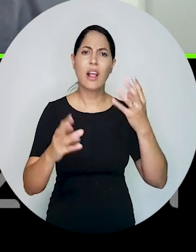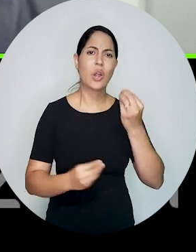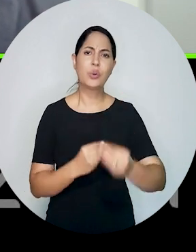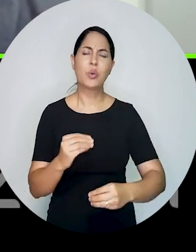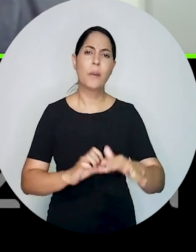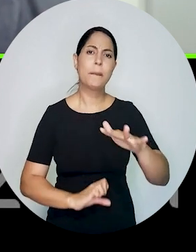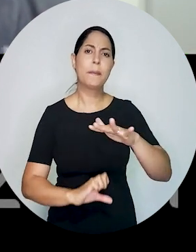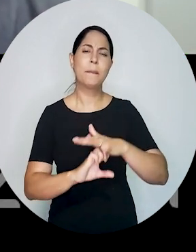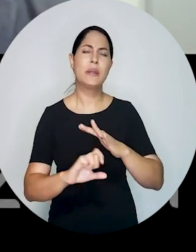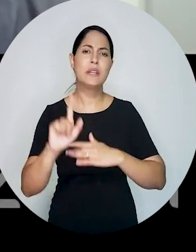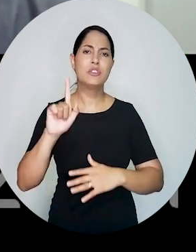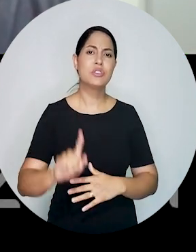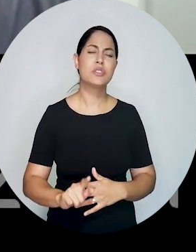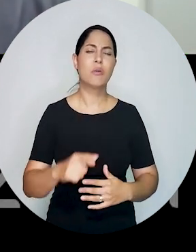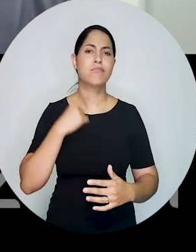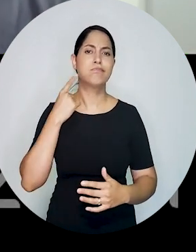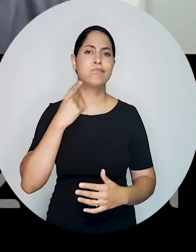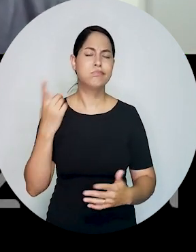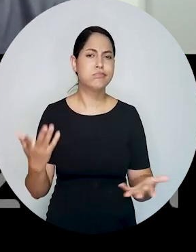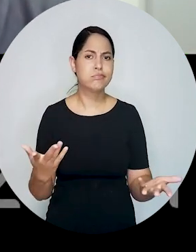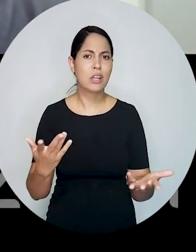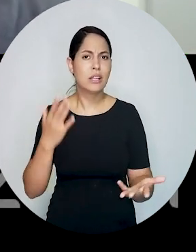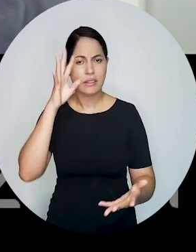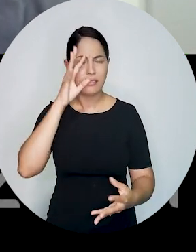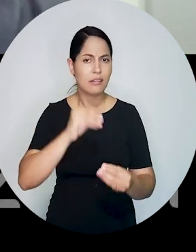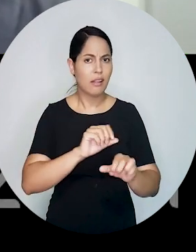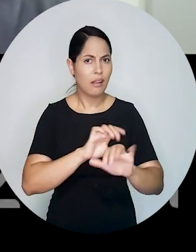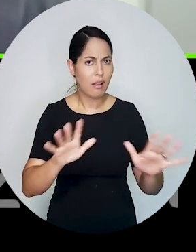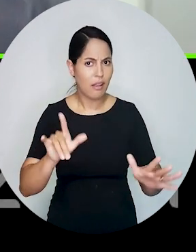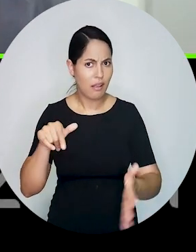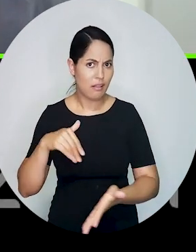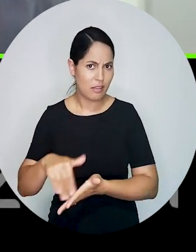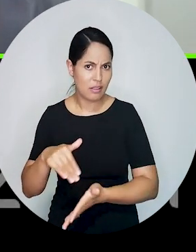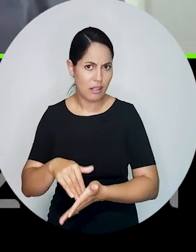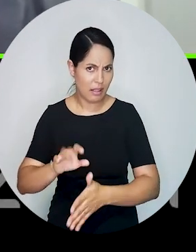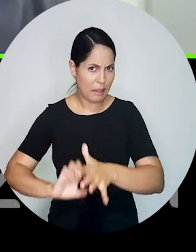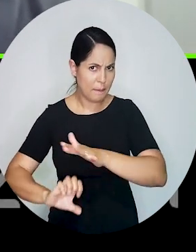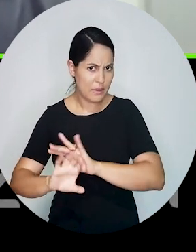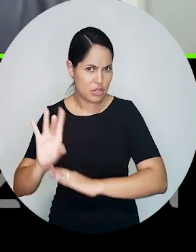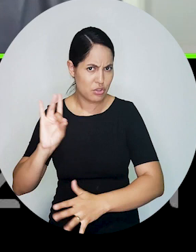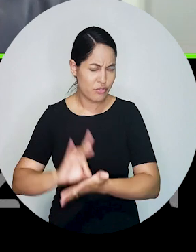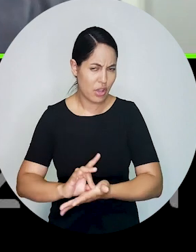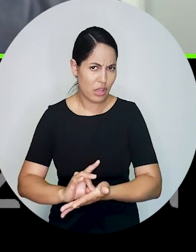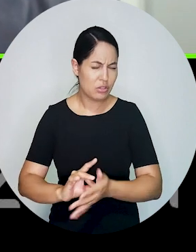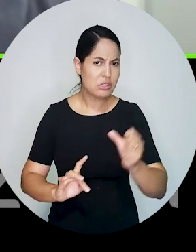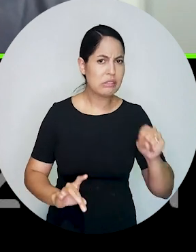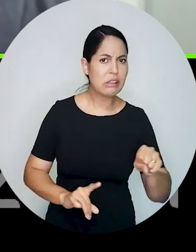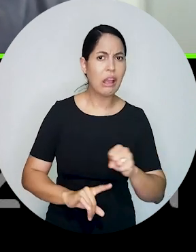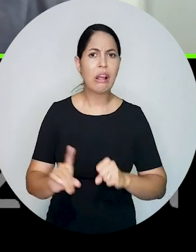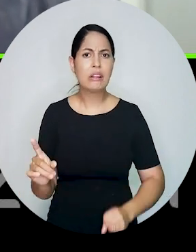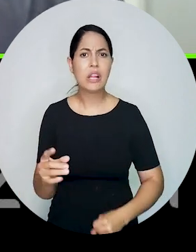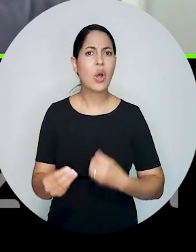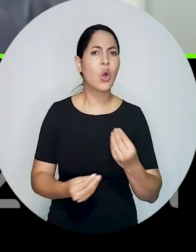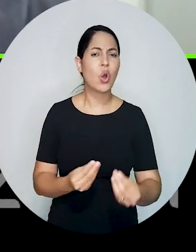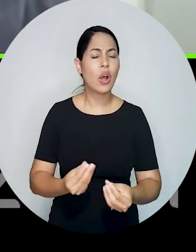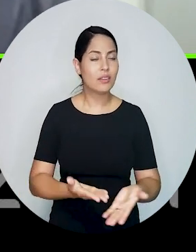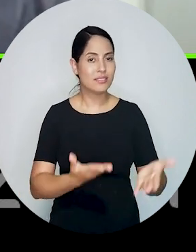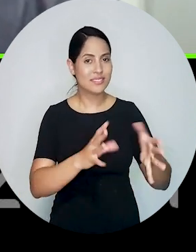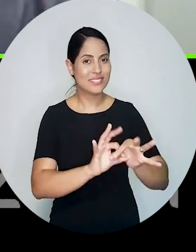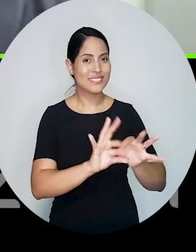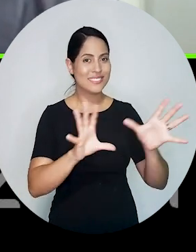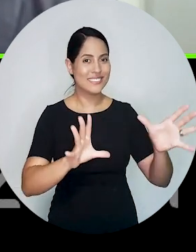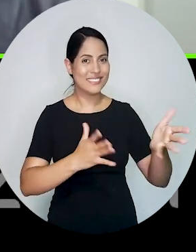essa questão de gestão empresarial na advocacia, mas a advocacia é uma empresa, quem tem um escritório é um